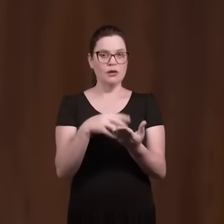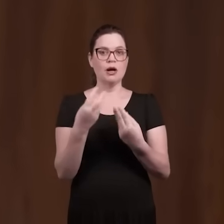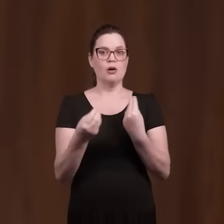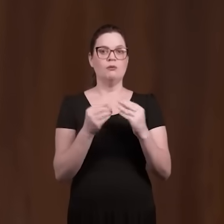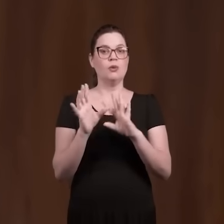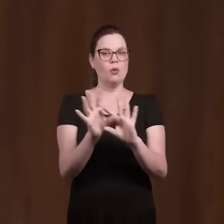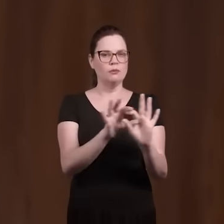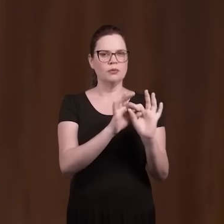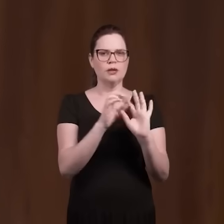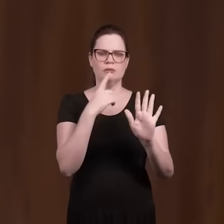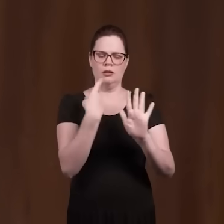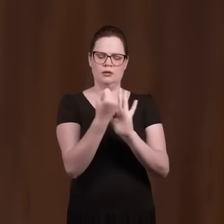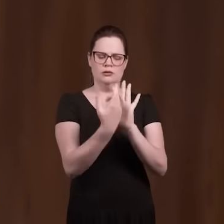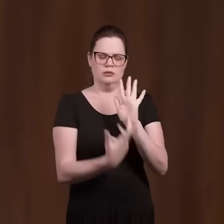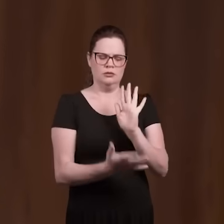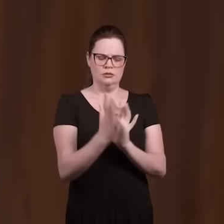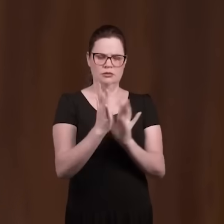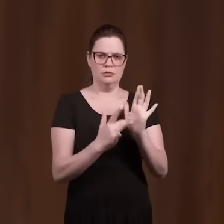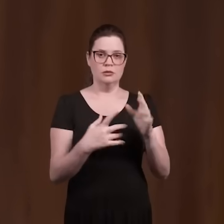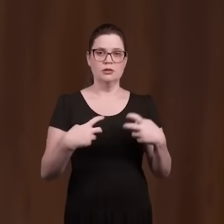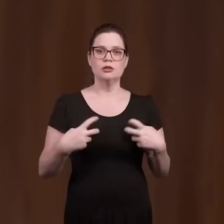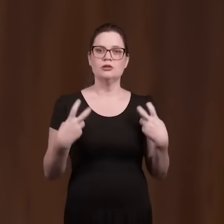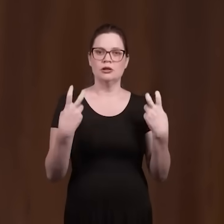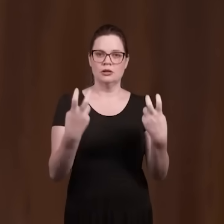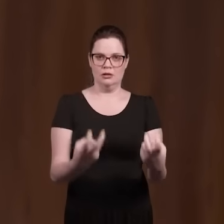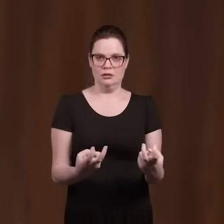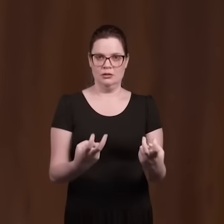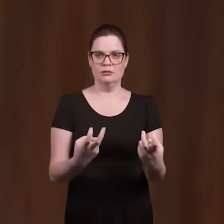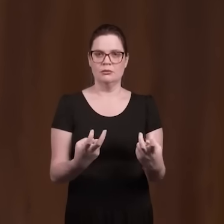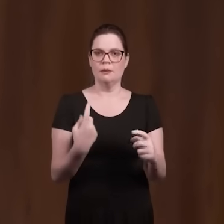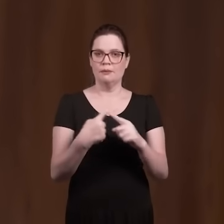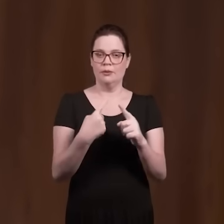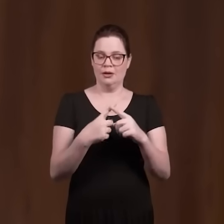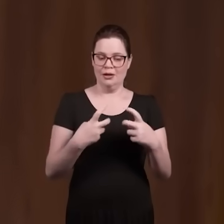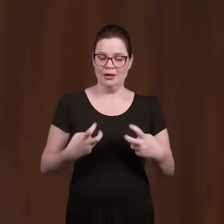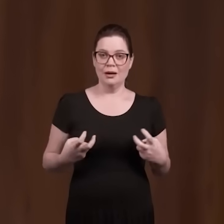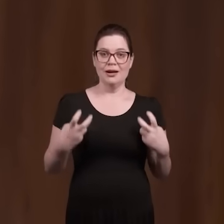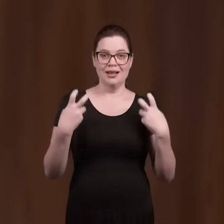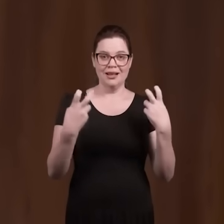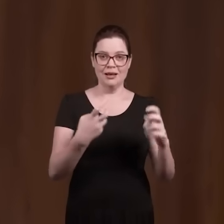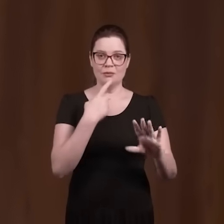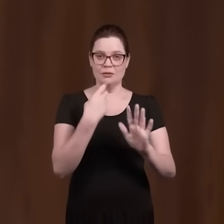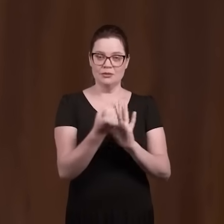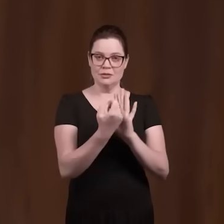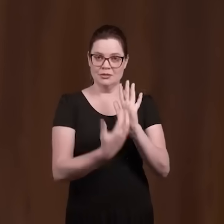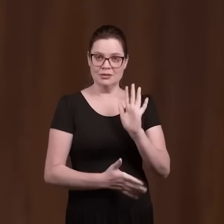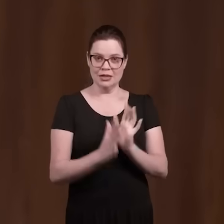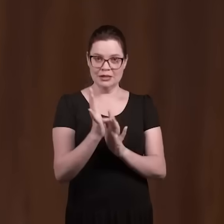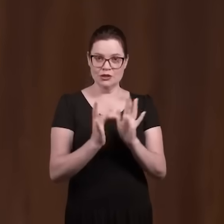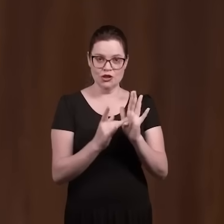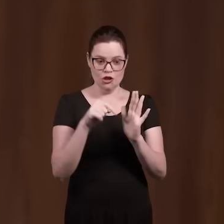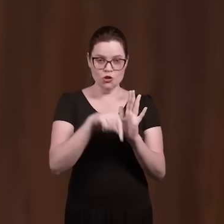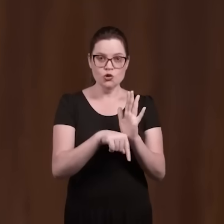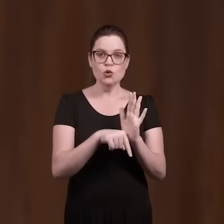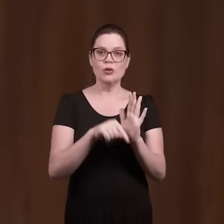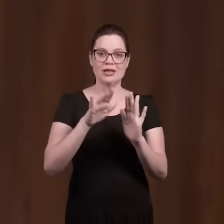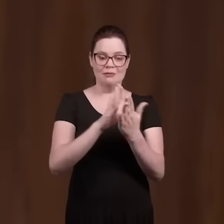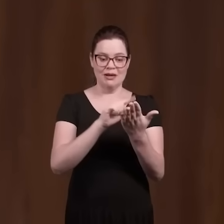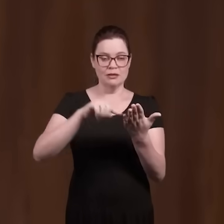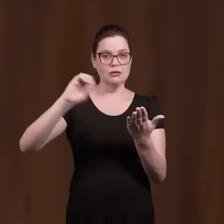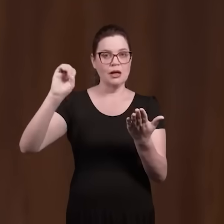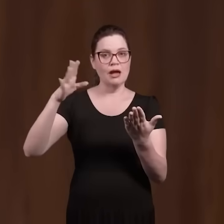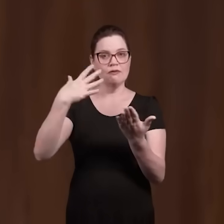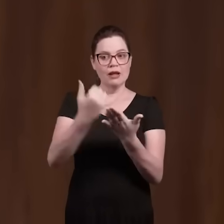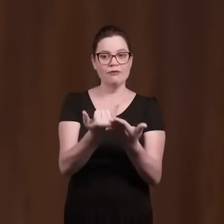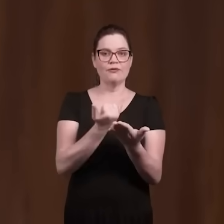comunhão, clamando pelo sangue de Jesus, porque nós, quando clamamos pelo sangue de Jesus, a palavra ela é viva. E ali ela discerne.